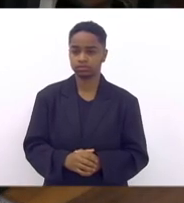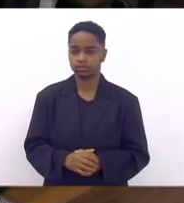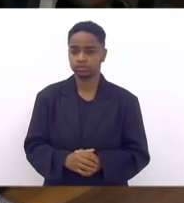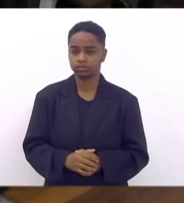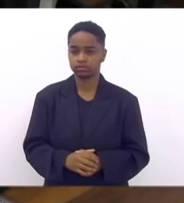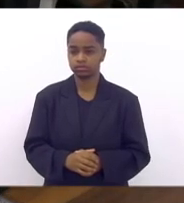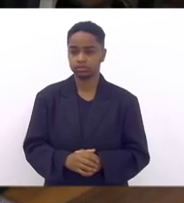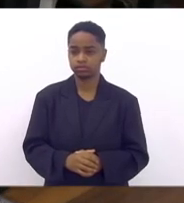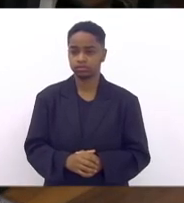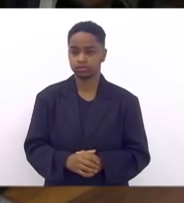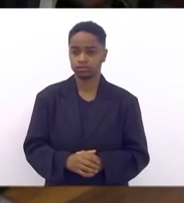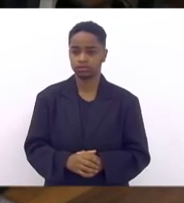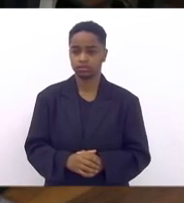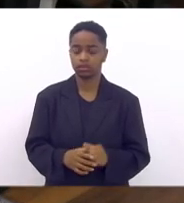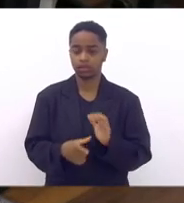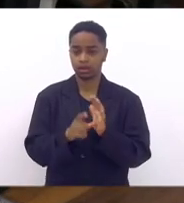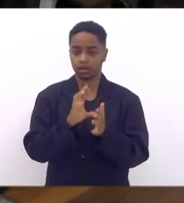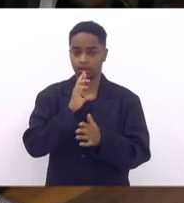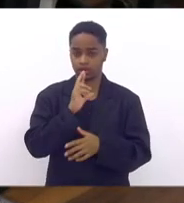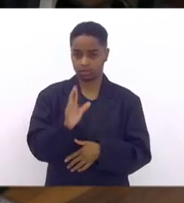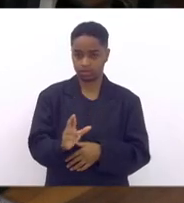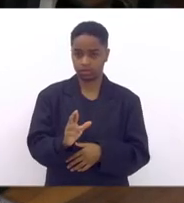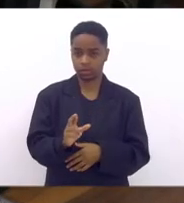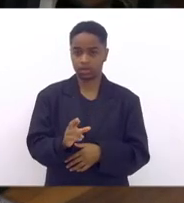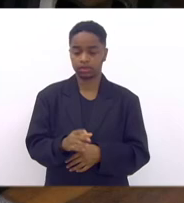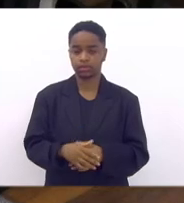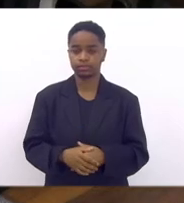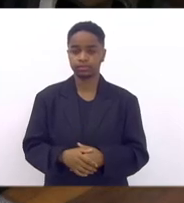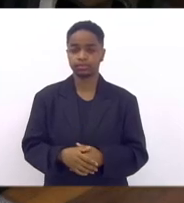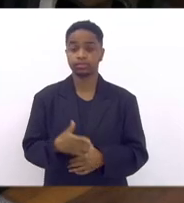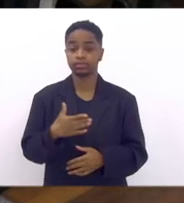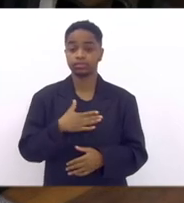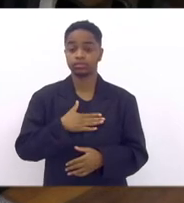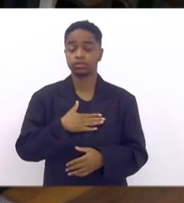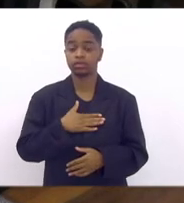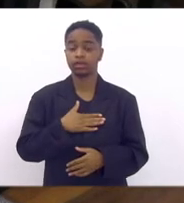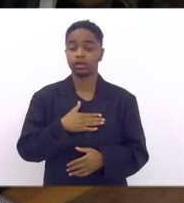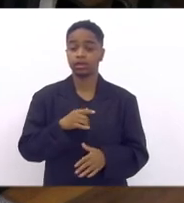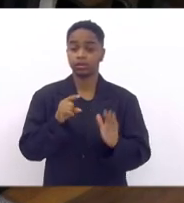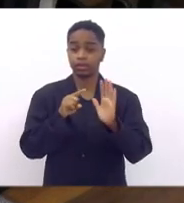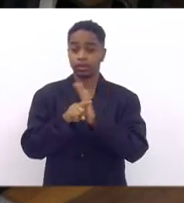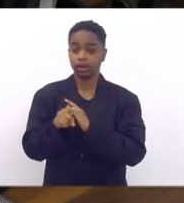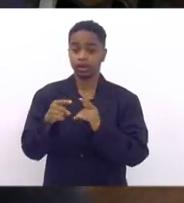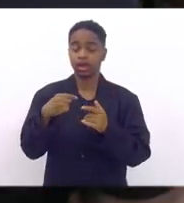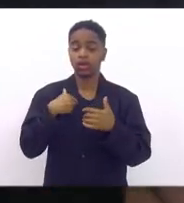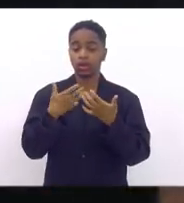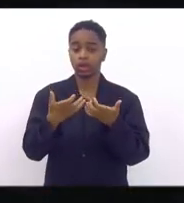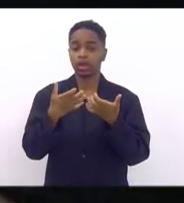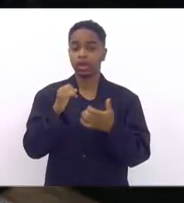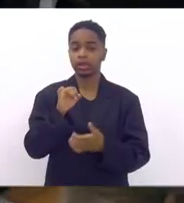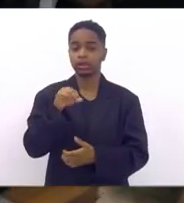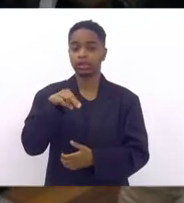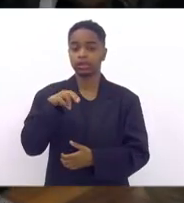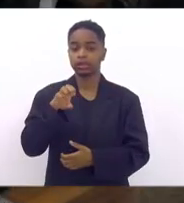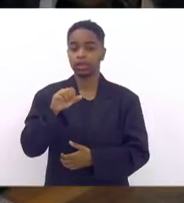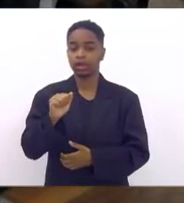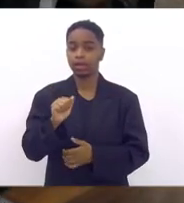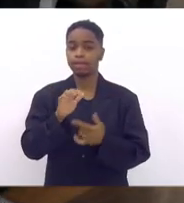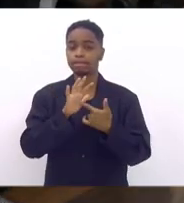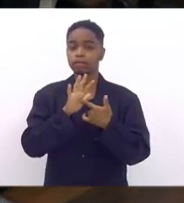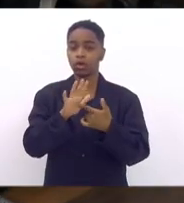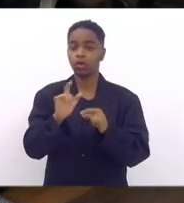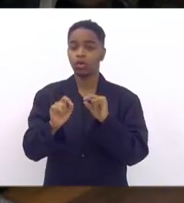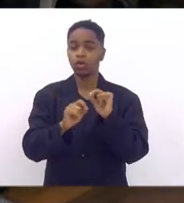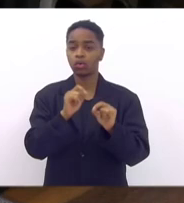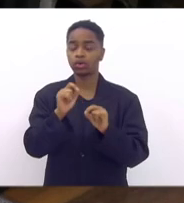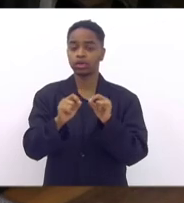Marcelo questão de ordem deputado na verdade a minha questão de ordem é para que o Inea possa apresentar o que ele trouxe que eu